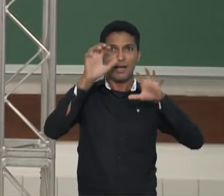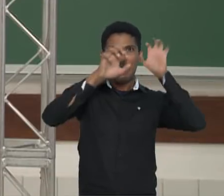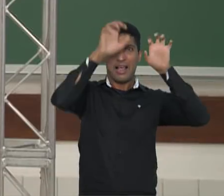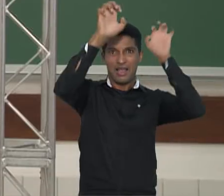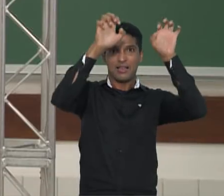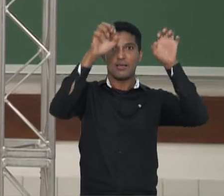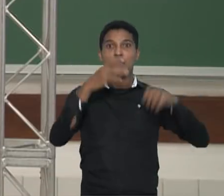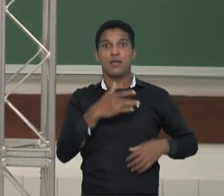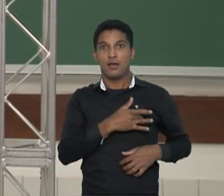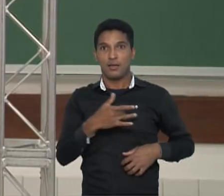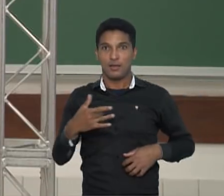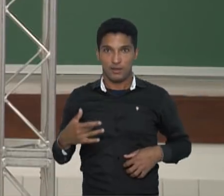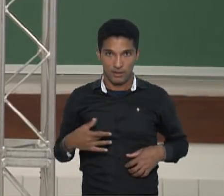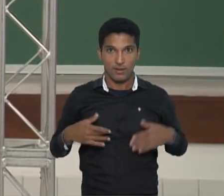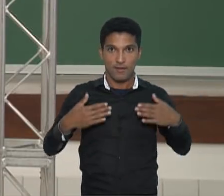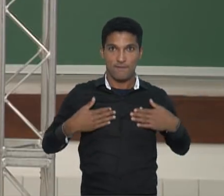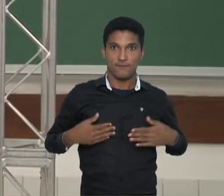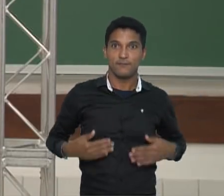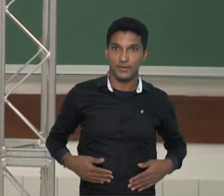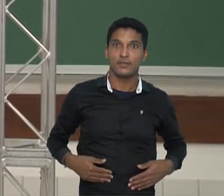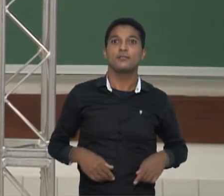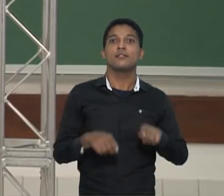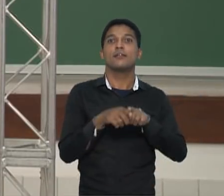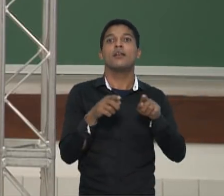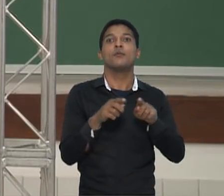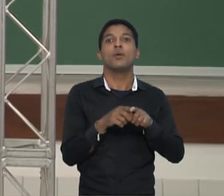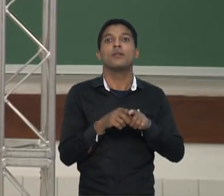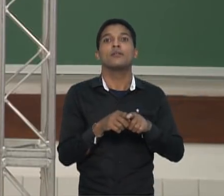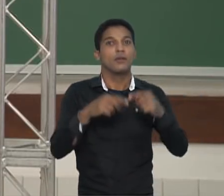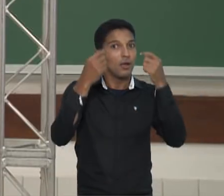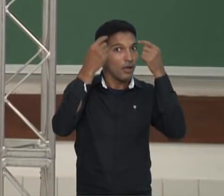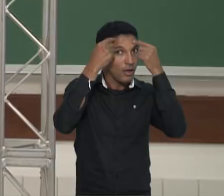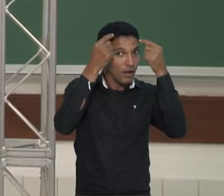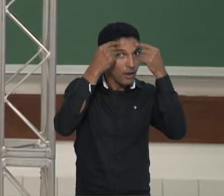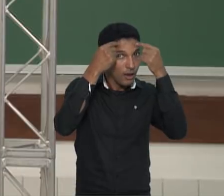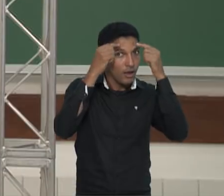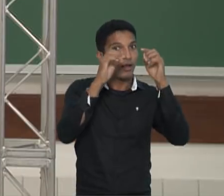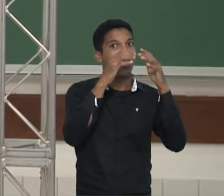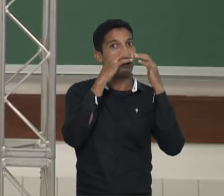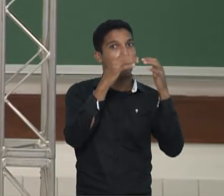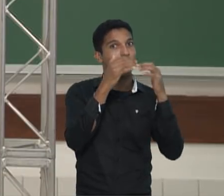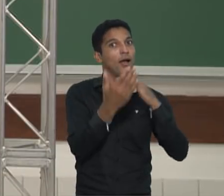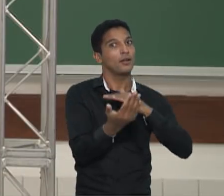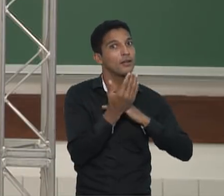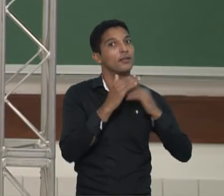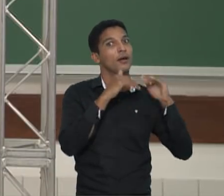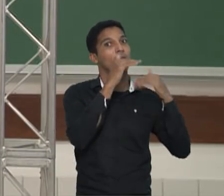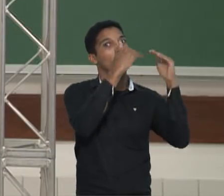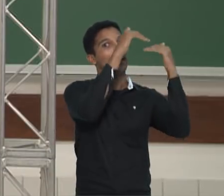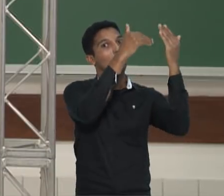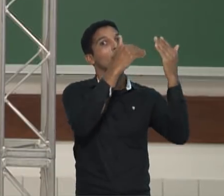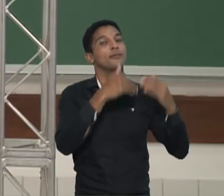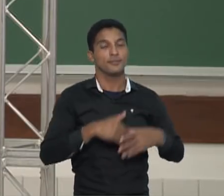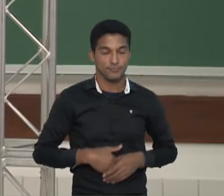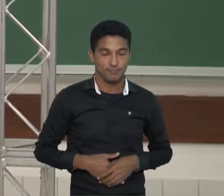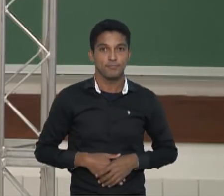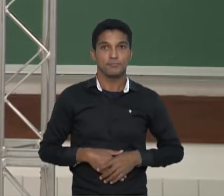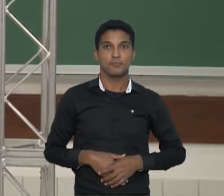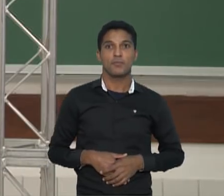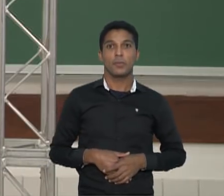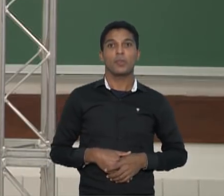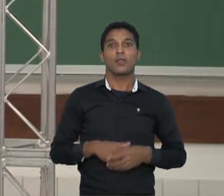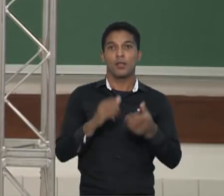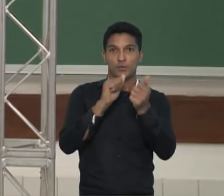a escalada ele é um exercício completo que traz vários benefícios para o nosso corpo, um esporte que